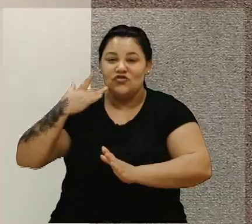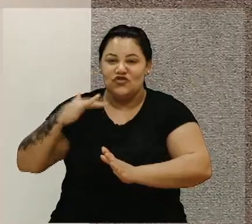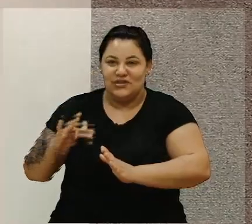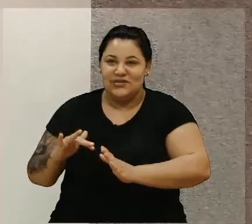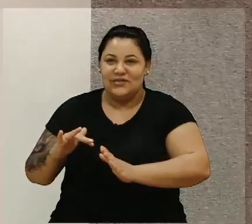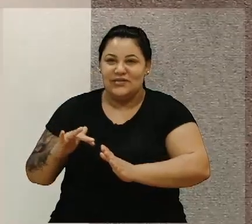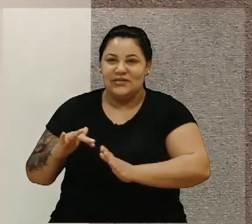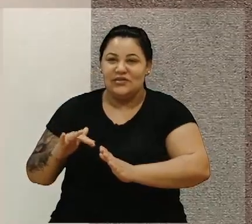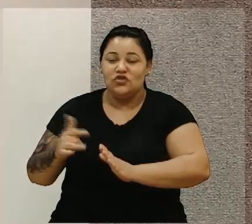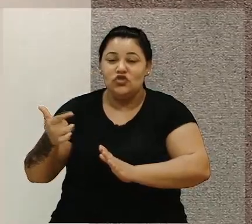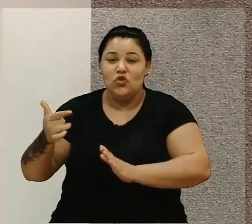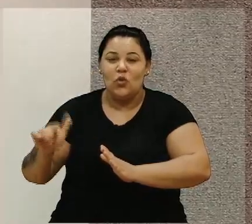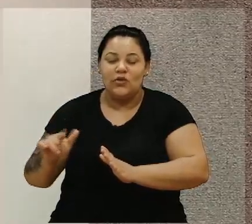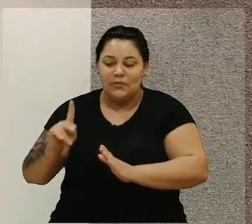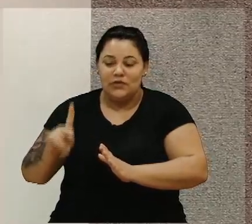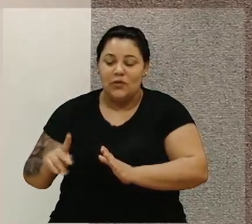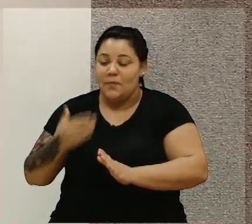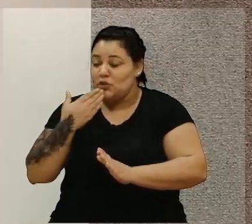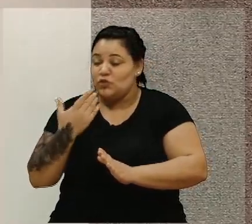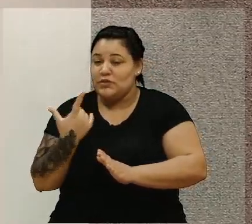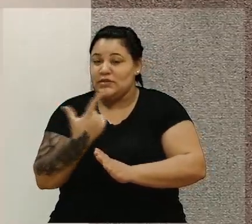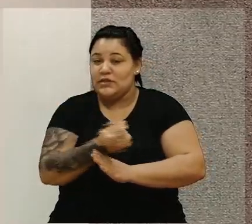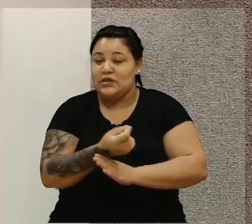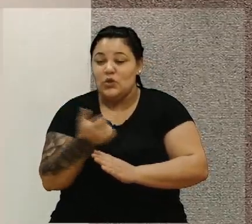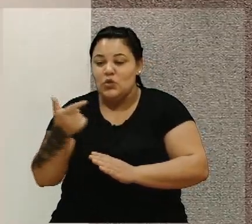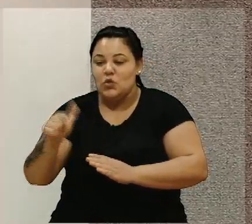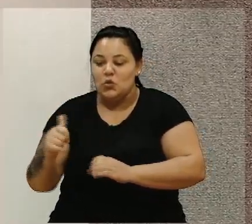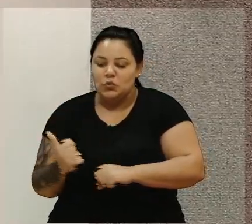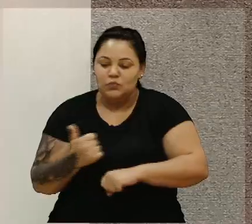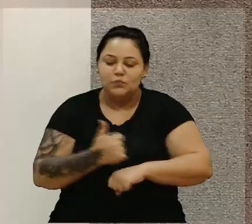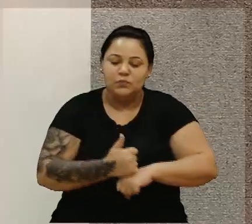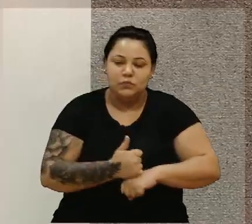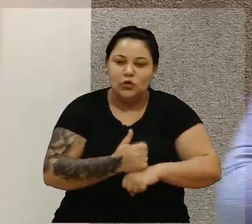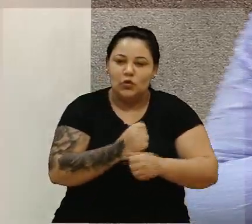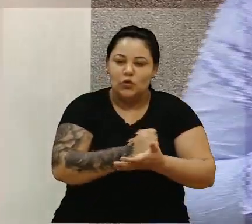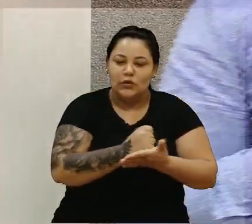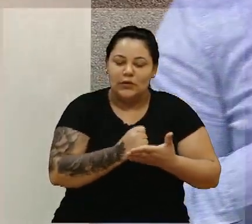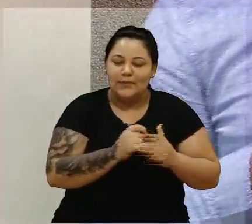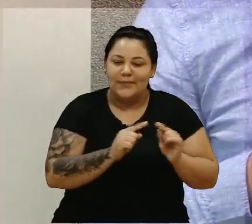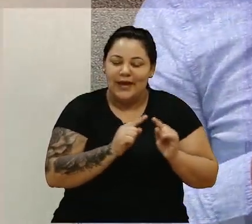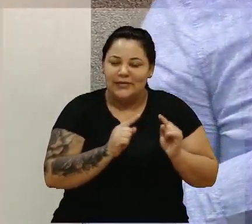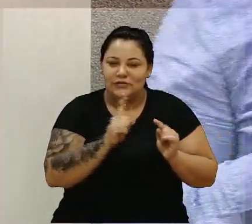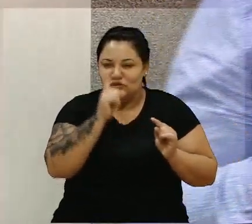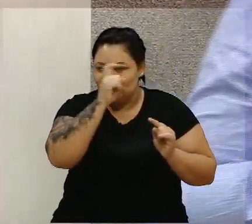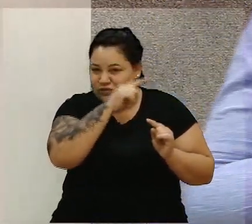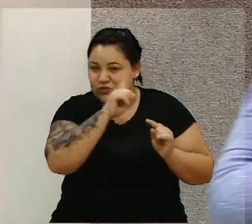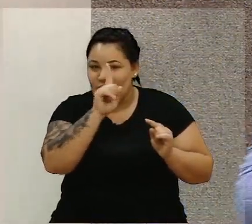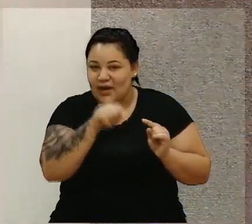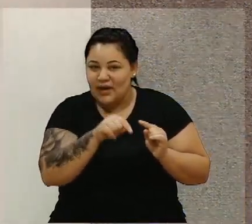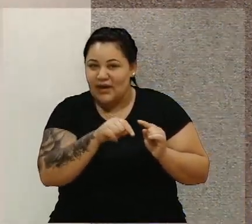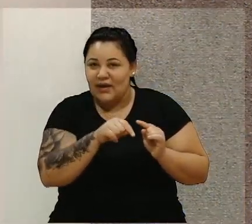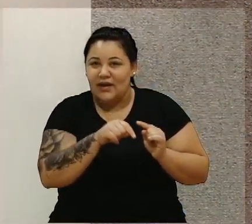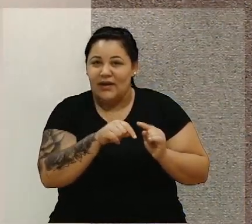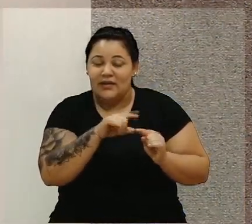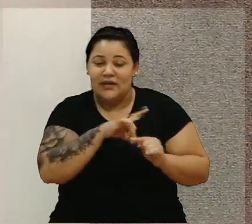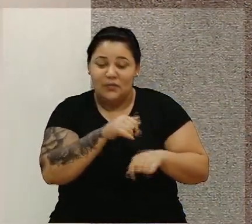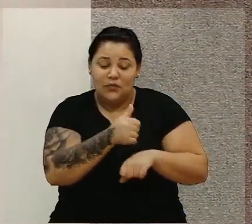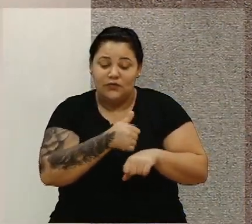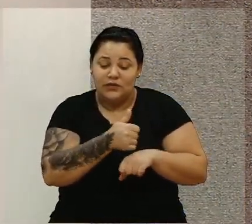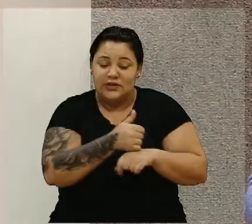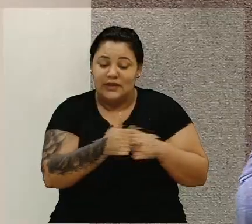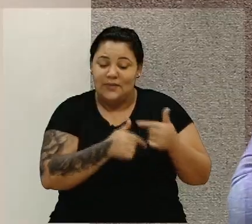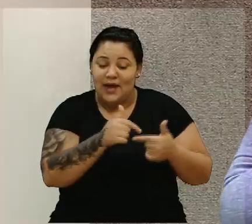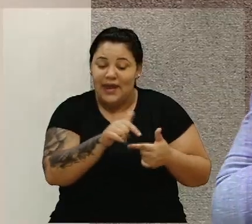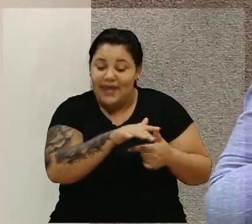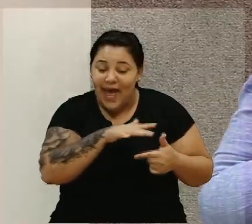rescisão de um que pediu para sair, de uma professora, e outro para ser contratado. Porém, a dificuldade lá, a própria coordenadora me disse, é ter profissionais para que atuem naquela